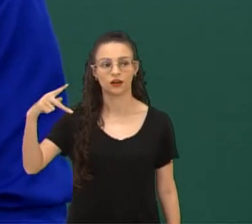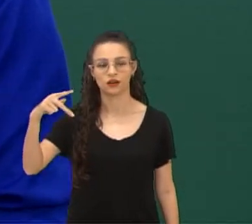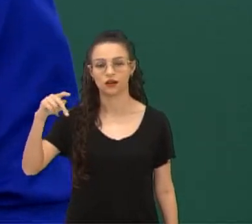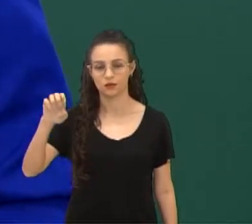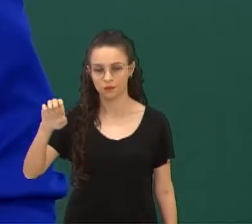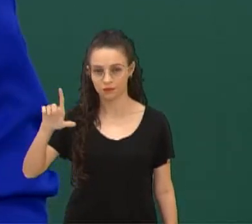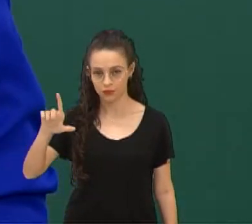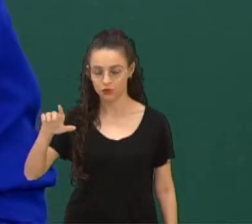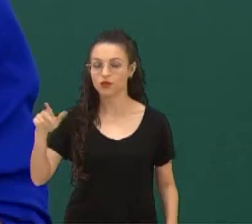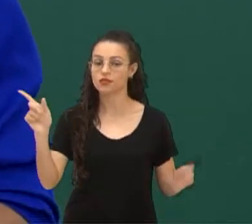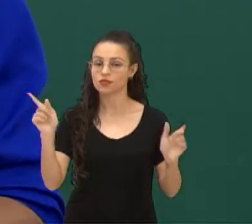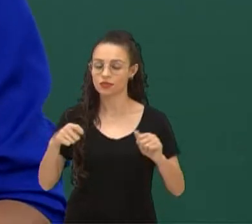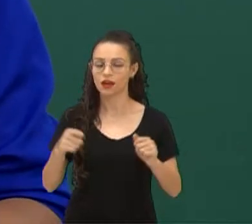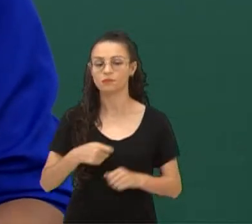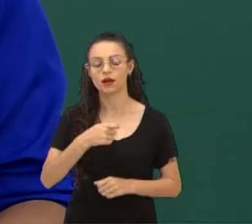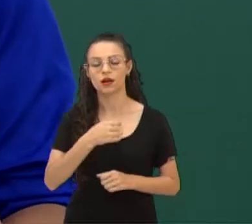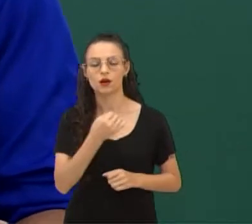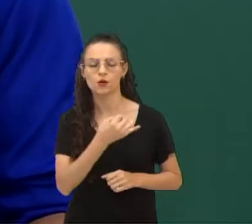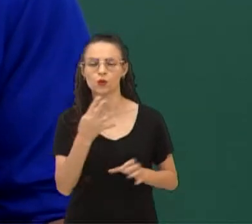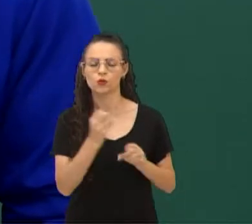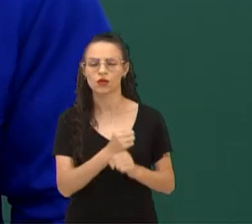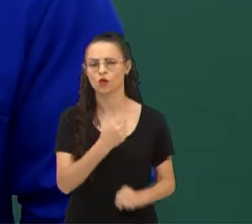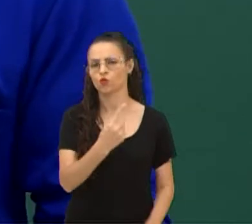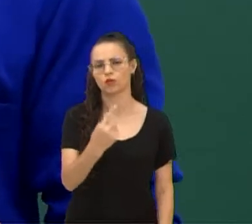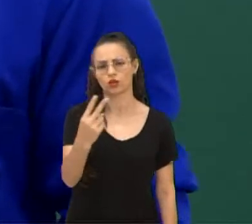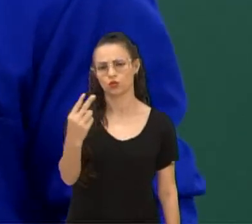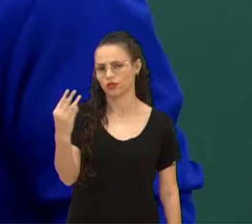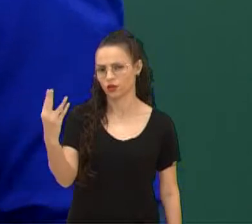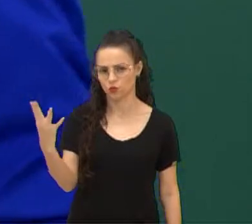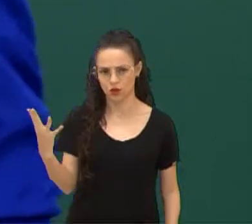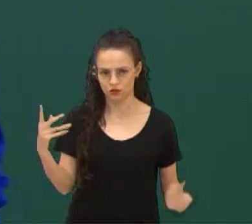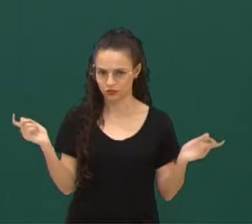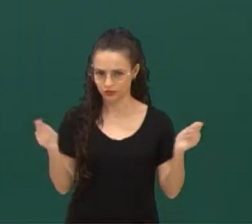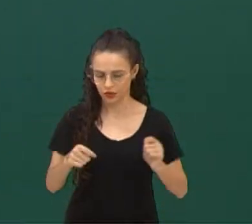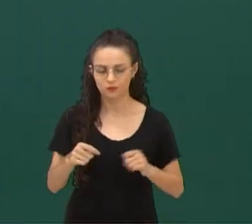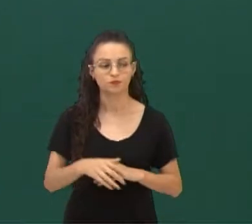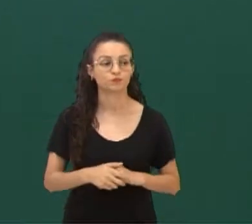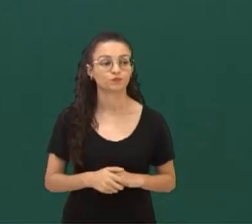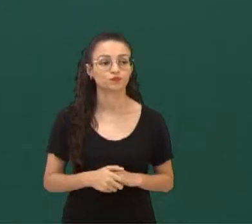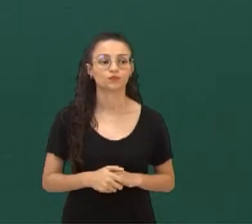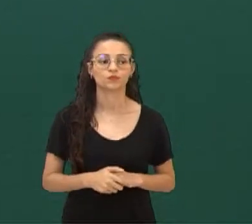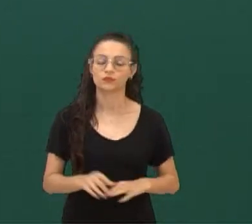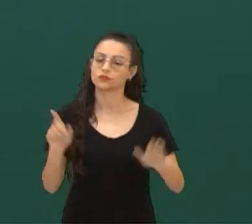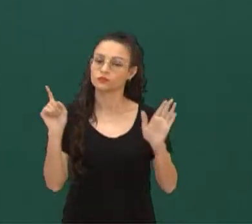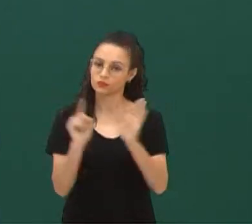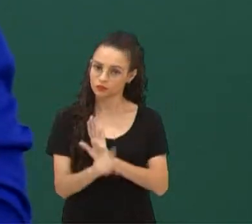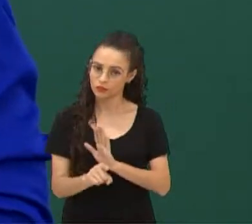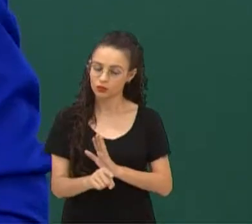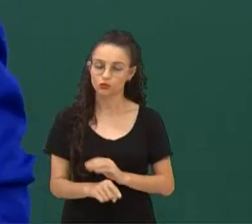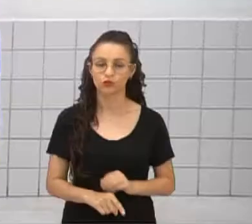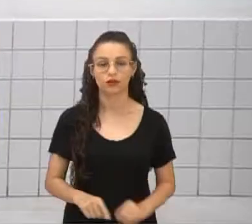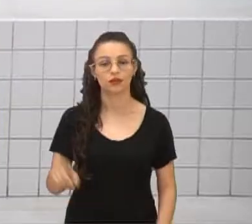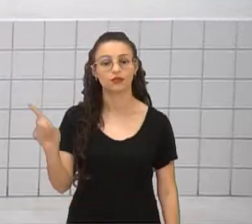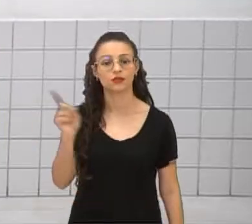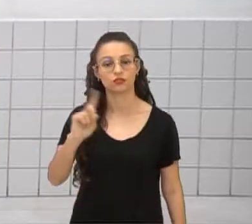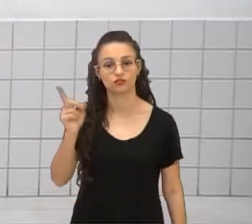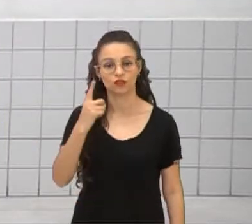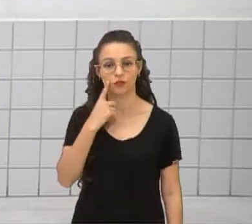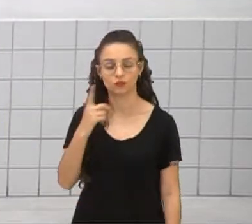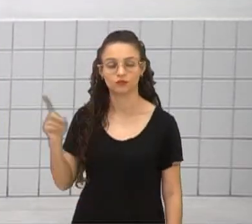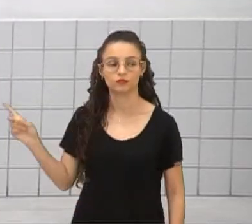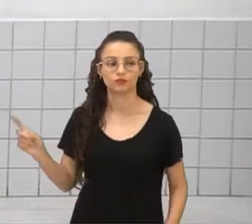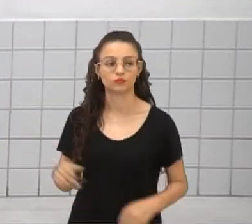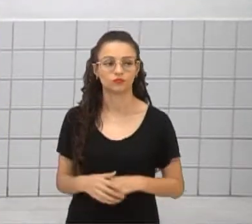contável maçã as uma duas três quatro dá para contar Então pergunta n negativa